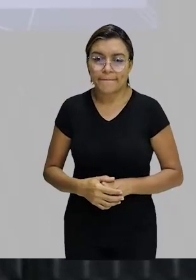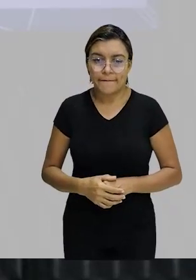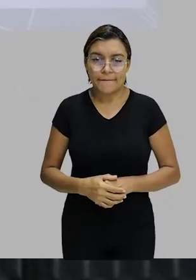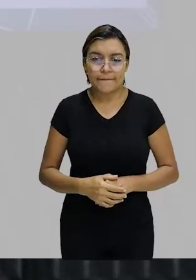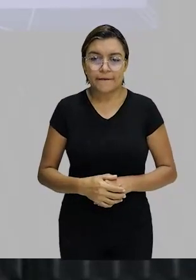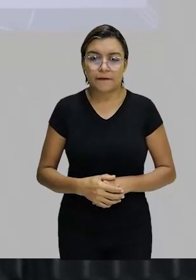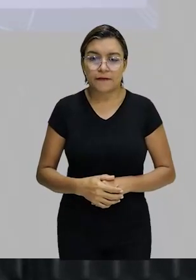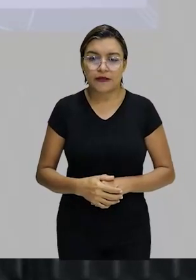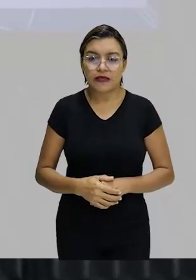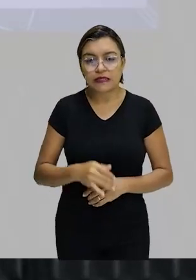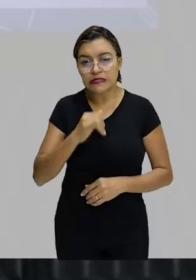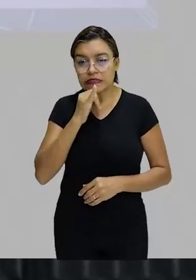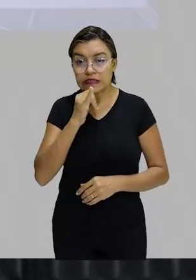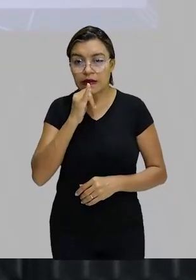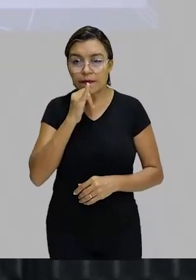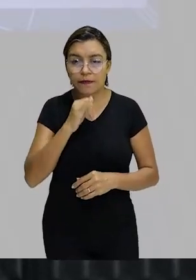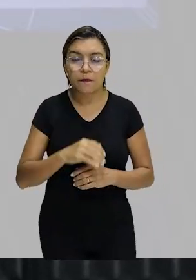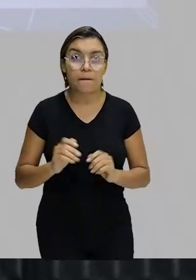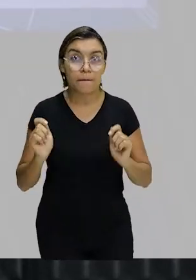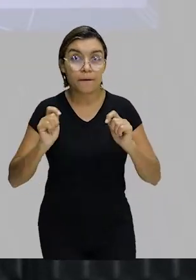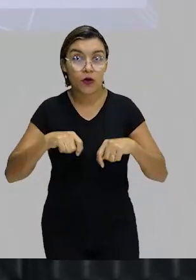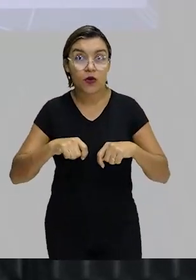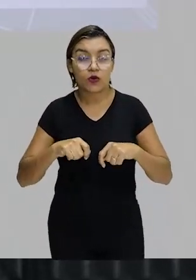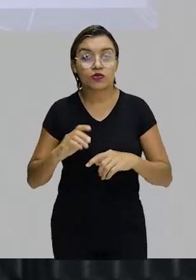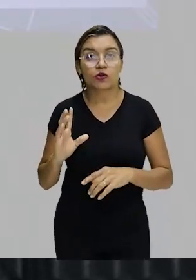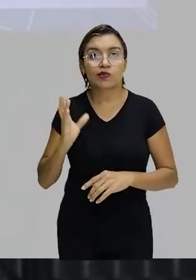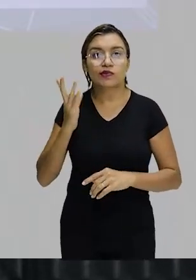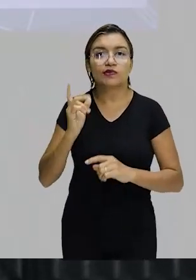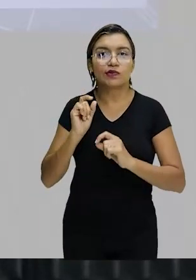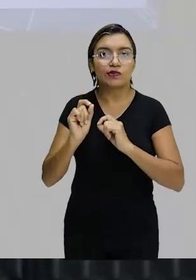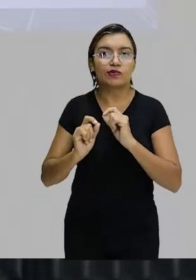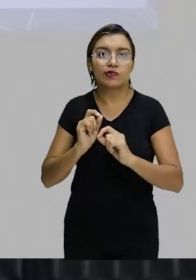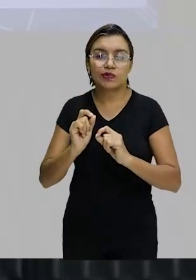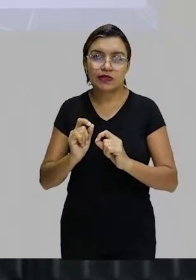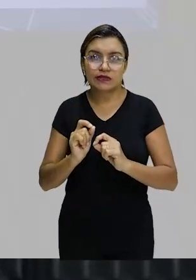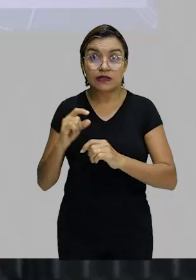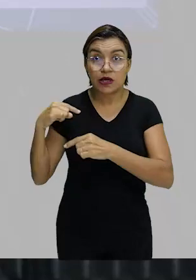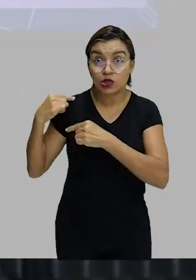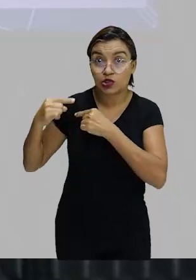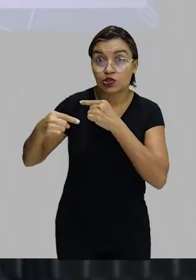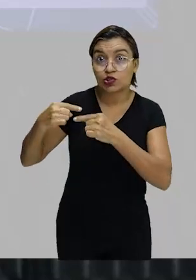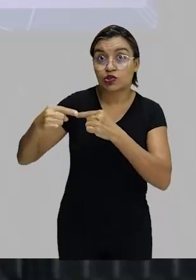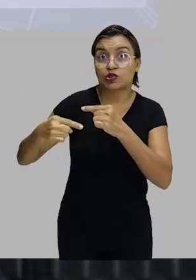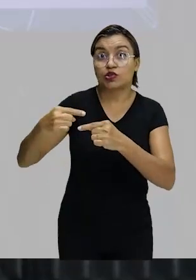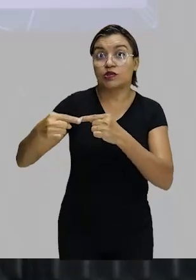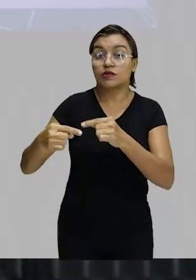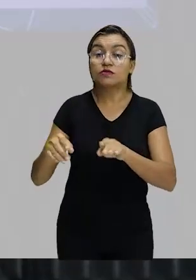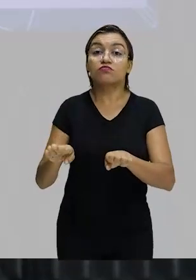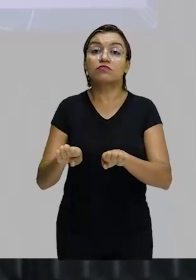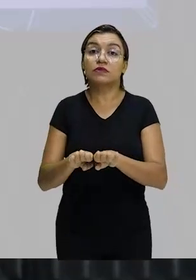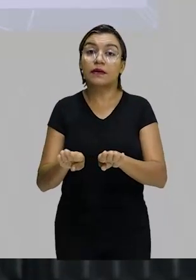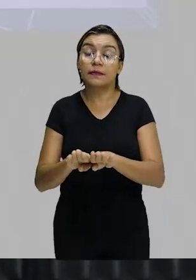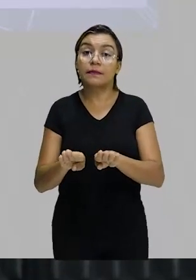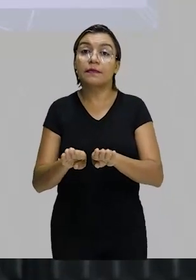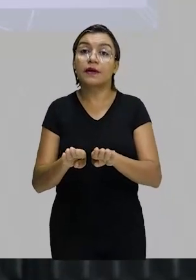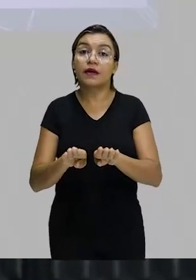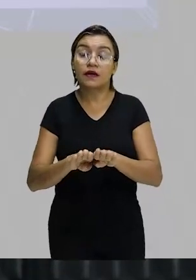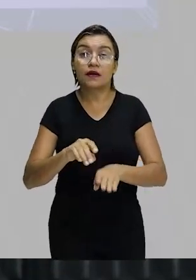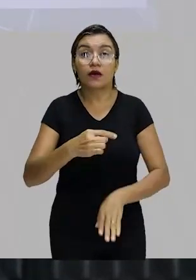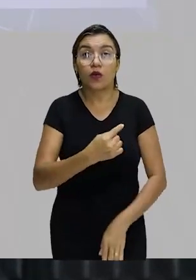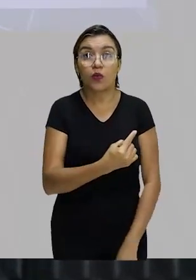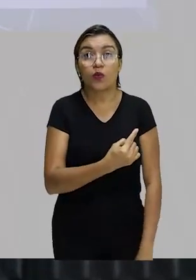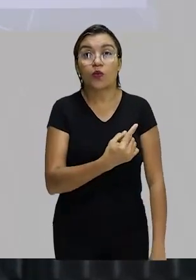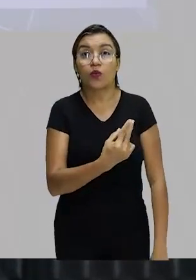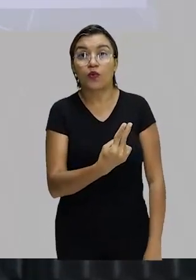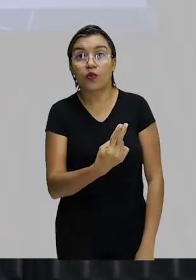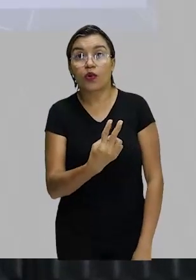numerically, essa prevalência ela pode acontecer não só de geração para geração, mas também numericamente, quer